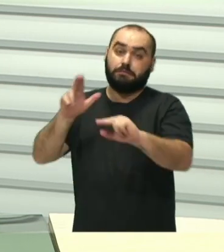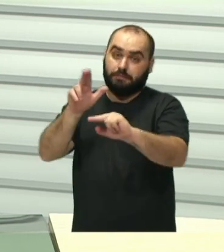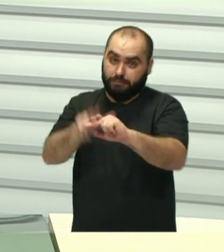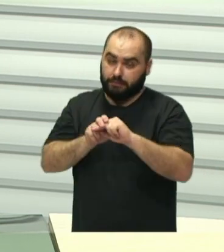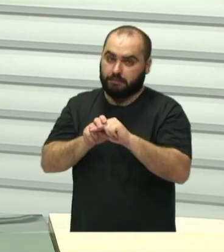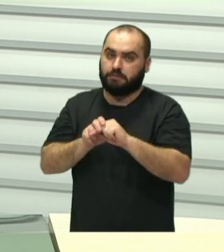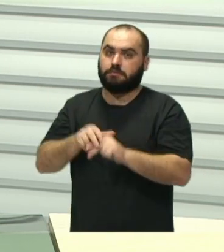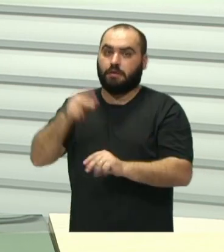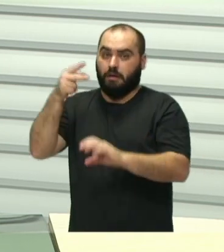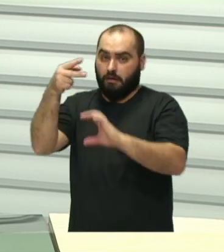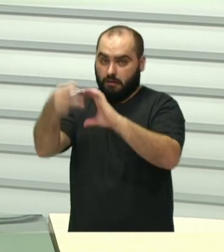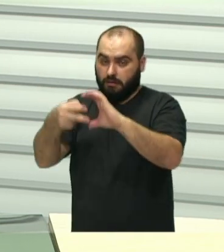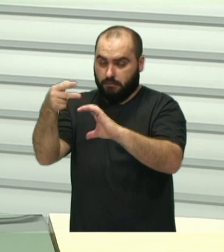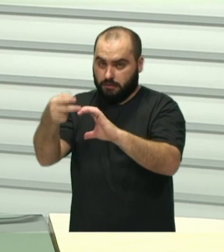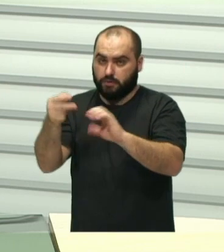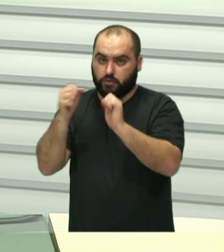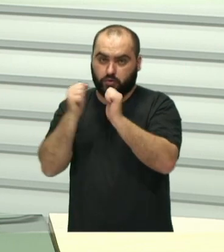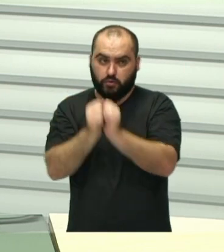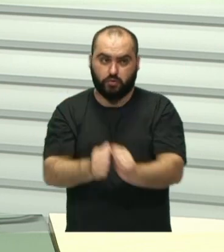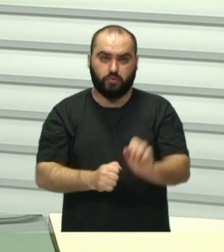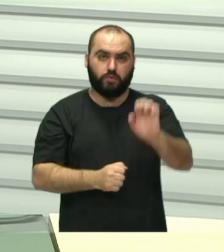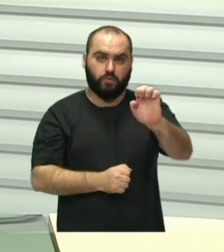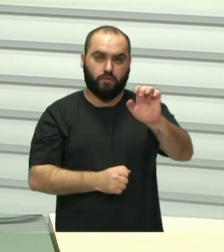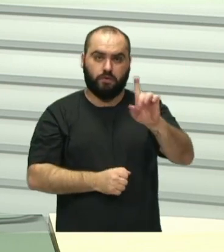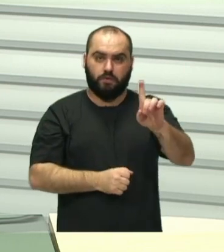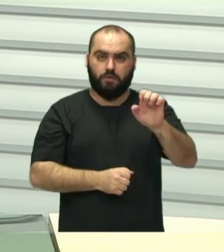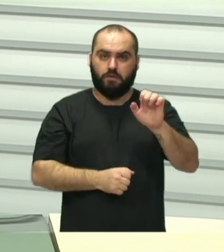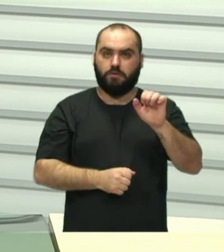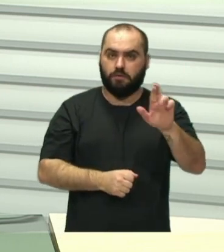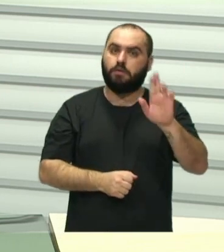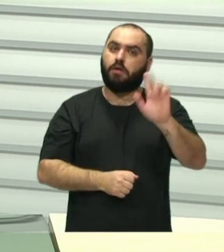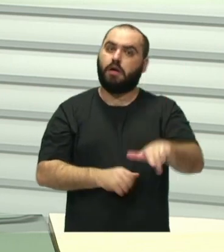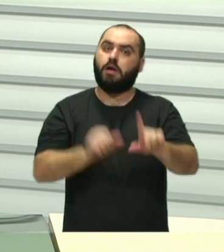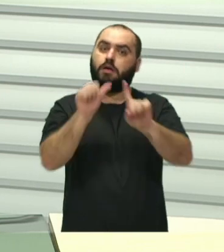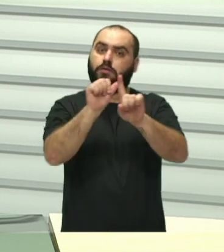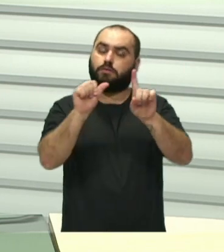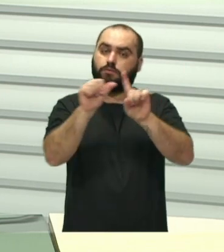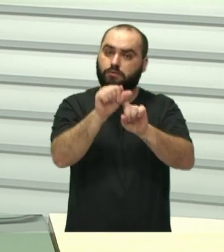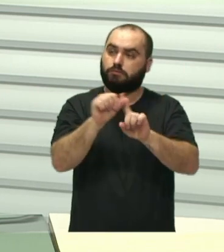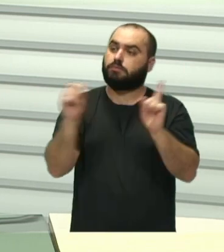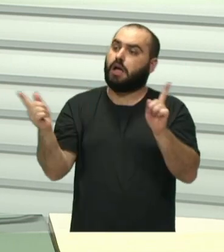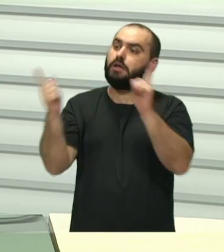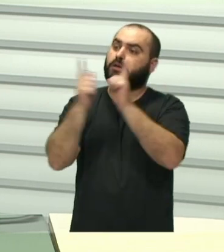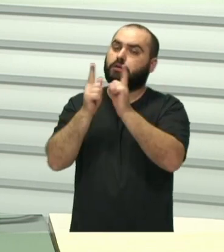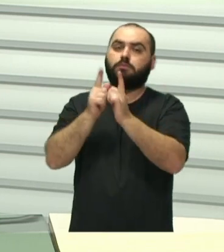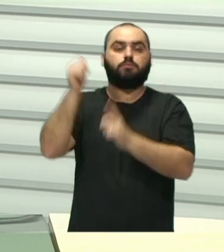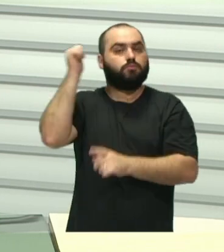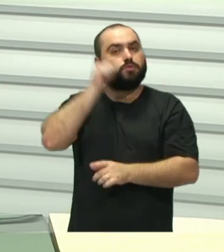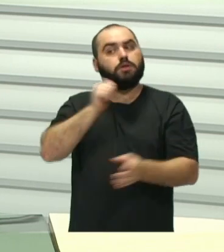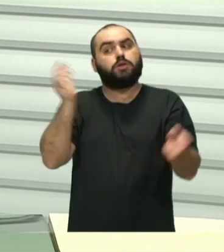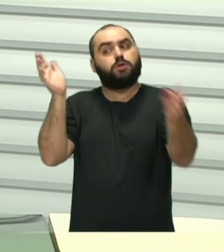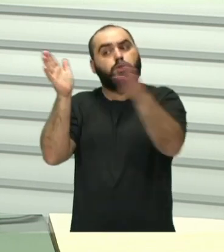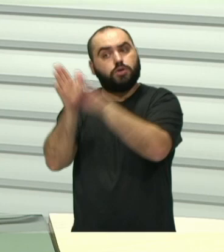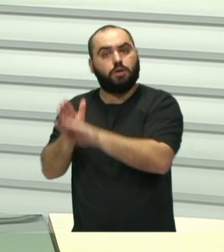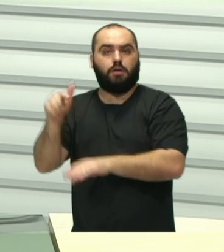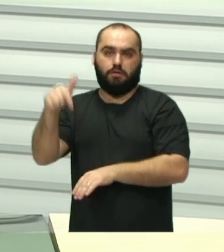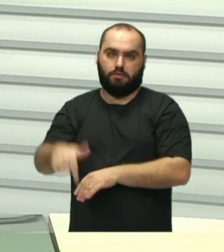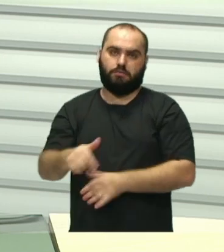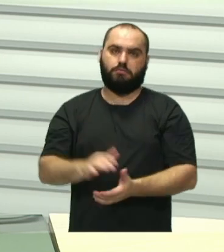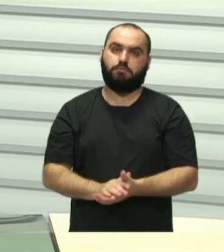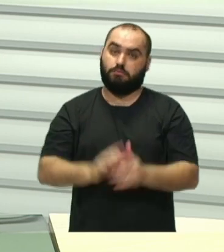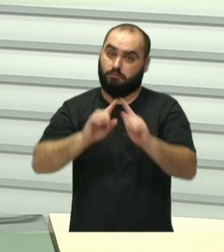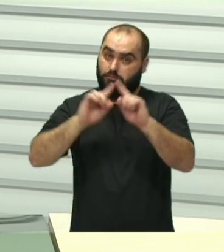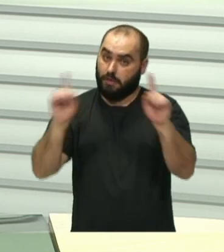o Éder que é assistente social preparado hoje atende essas mulheres que nos procuram mas foi